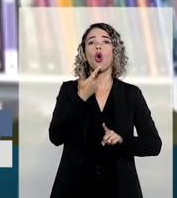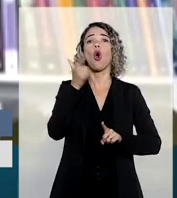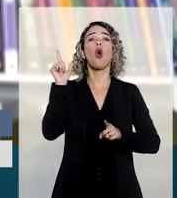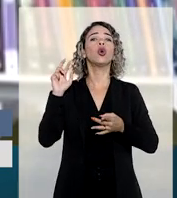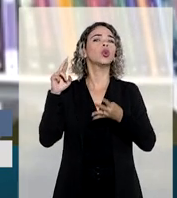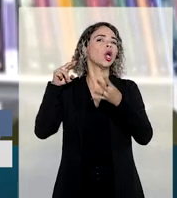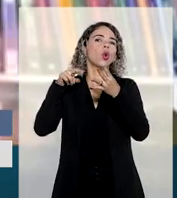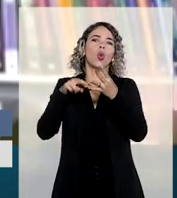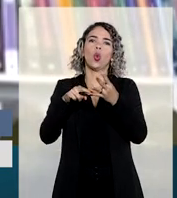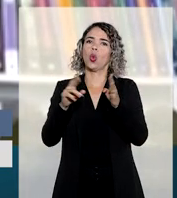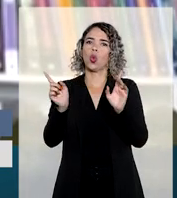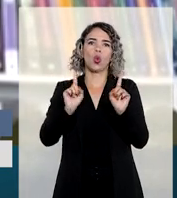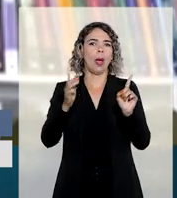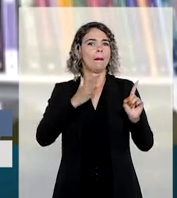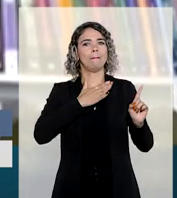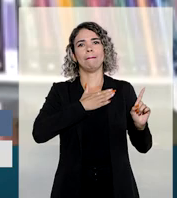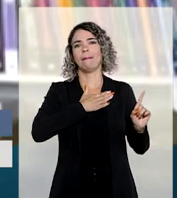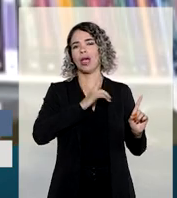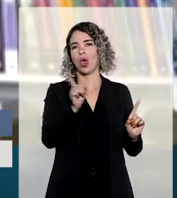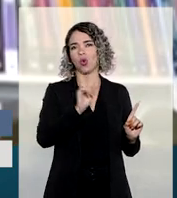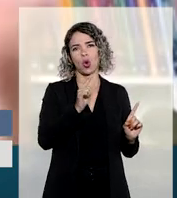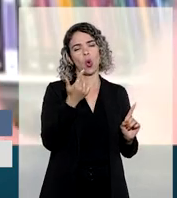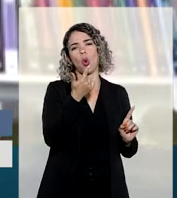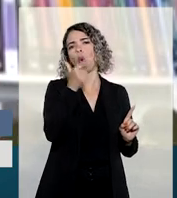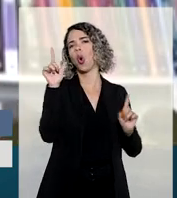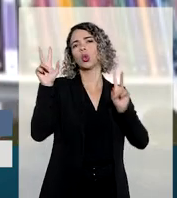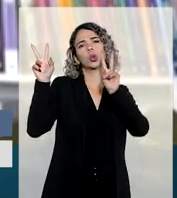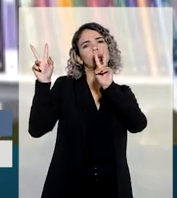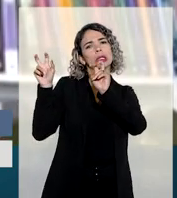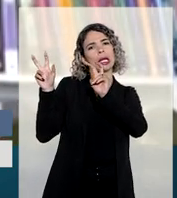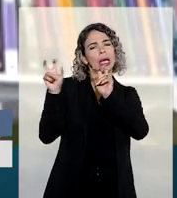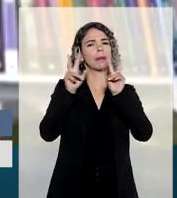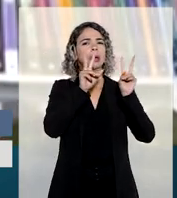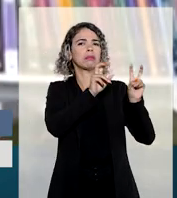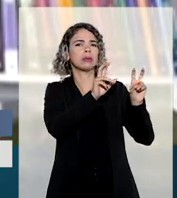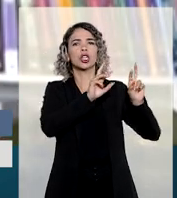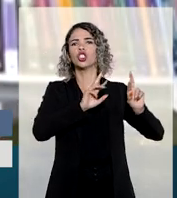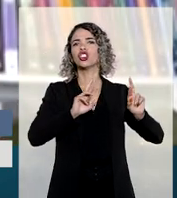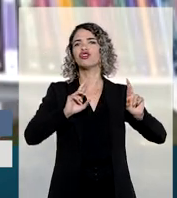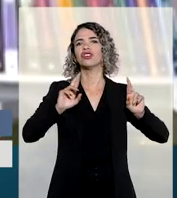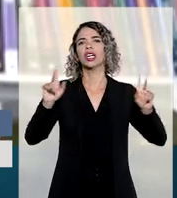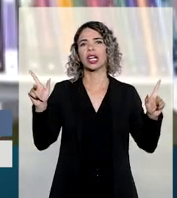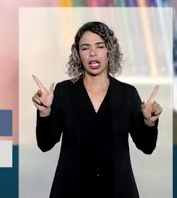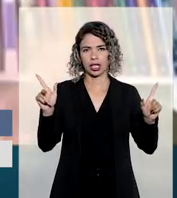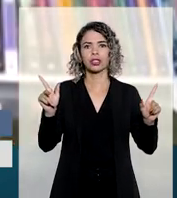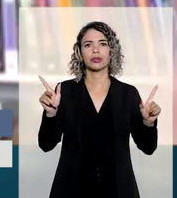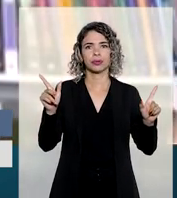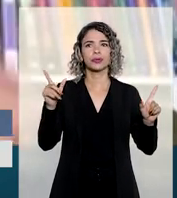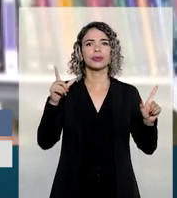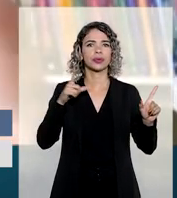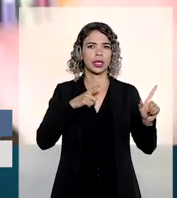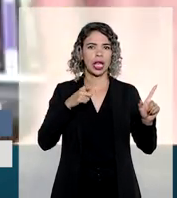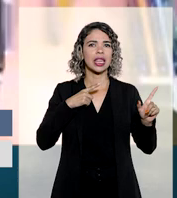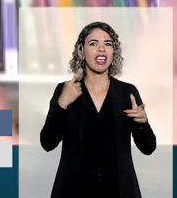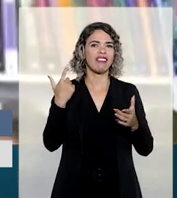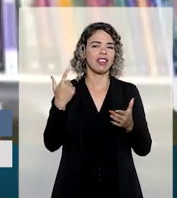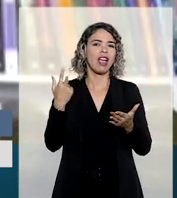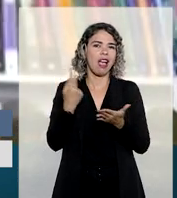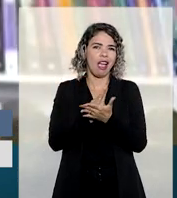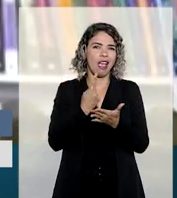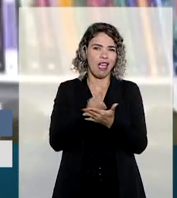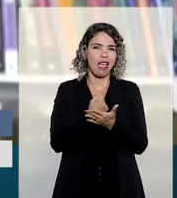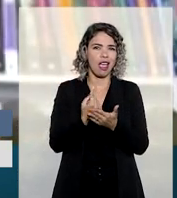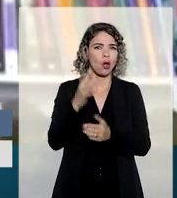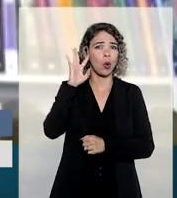um outro recurso e não aquele que eu fiz, né? Era um caso em que claramente se trocou as decisões, houve ali um erro